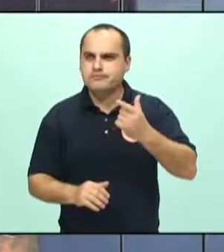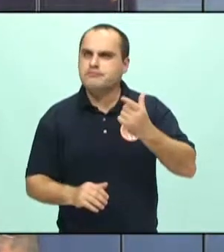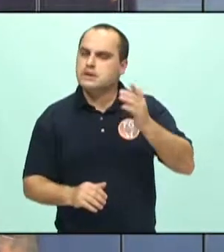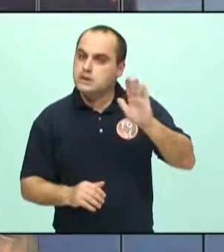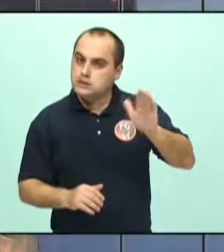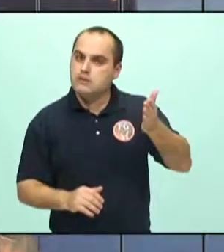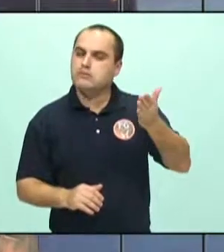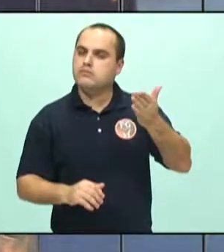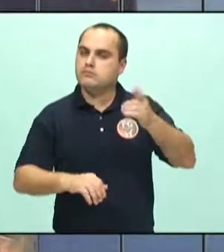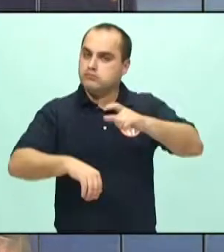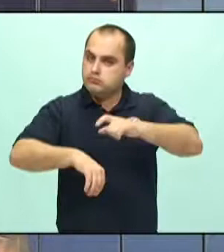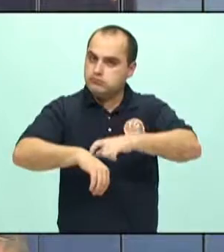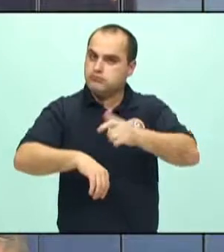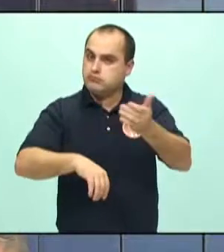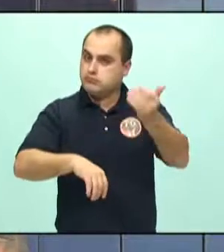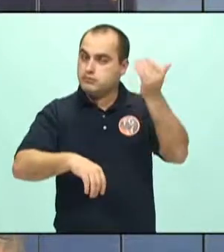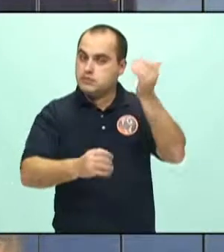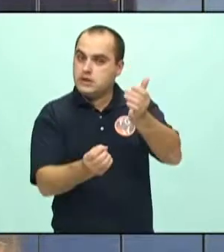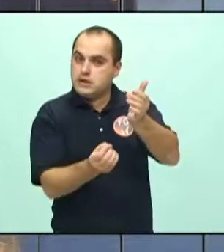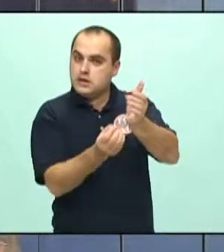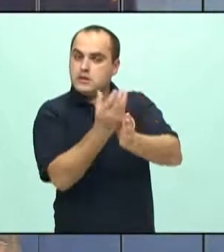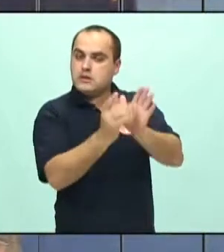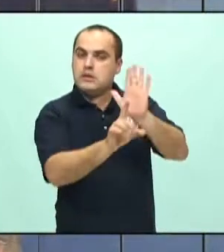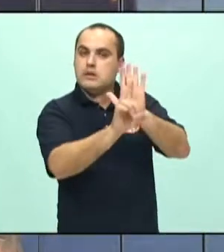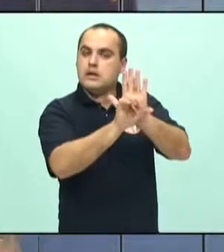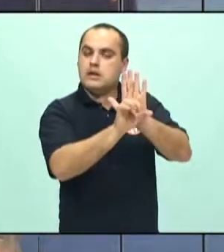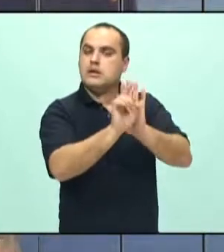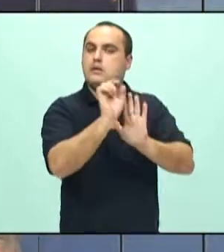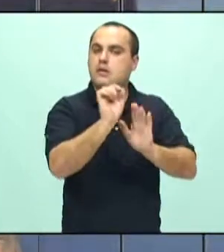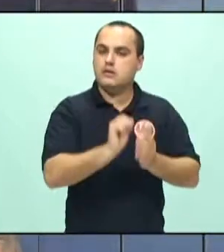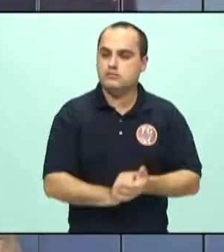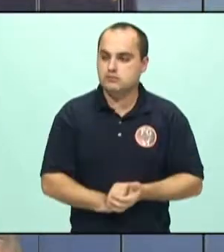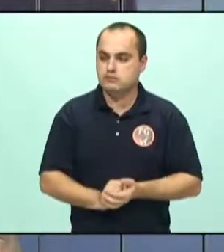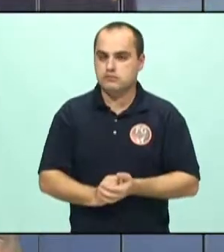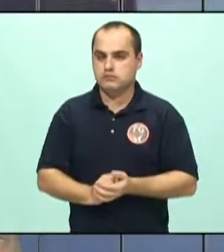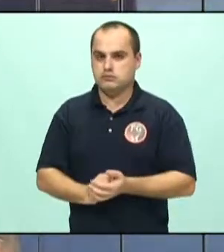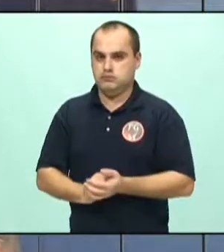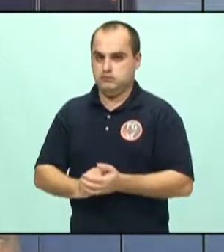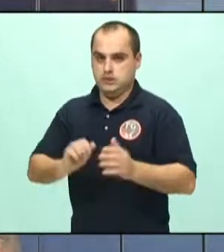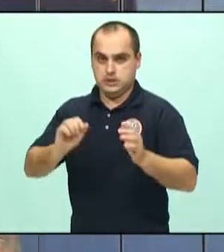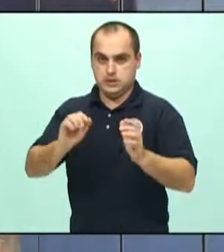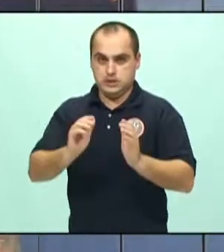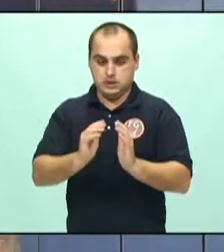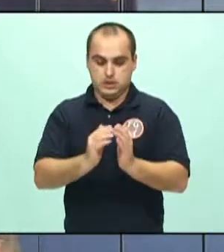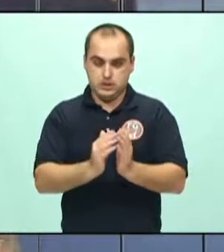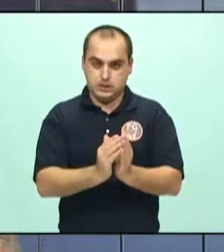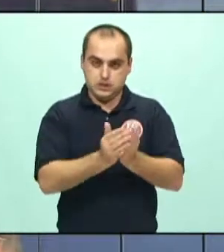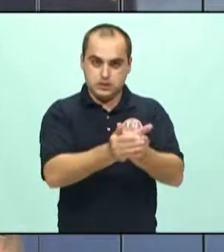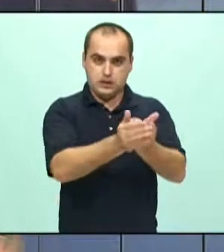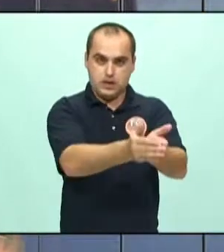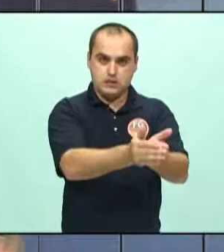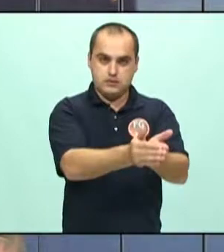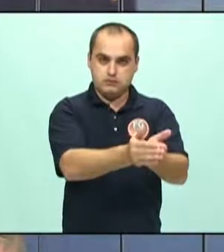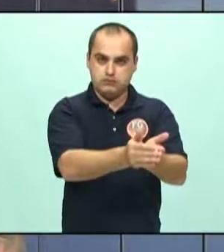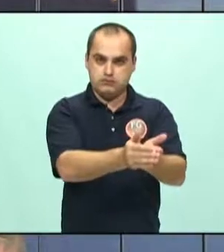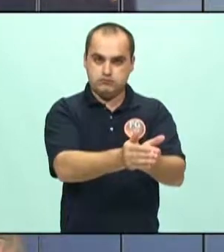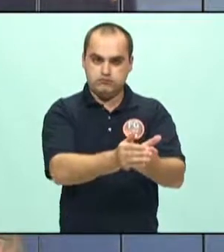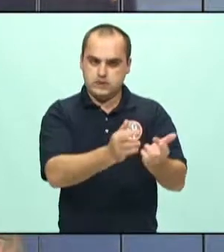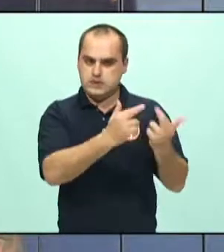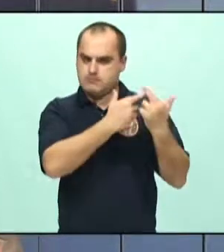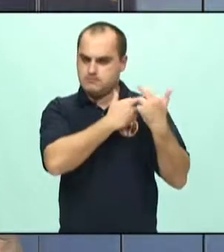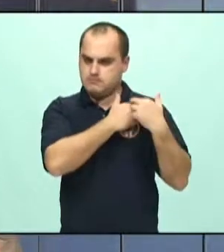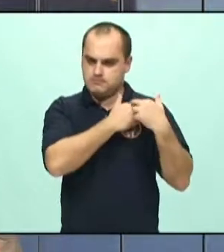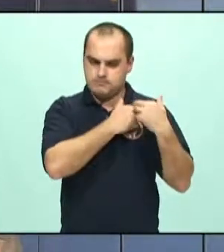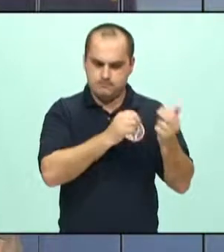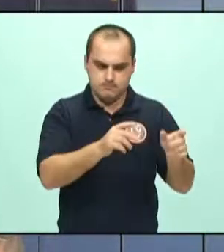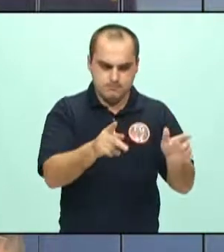originou a lei de que tirou a autonomia dos sindicatos de gerenciar essa mão de obra e criou esse órgão